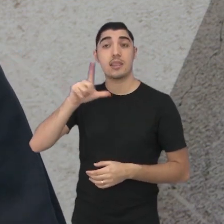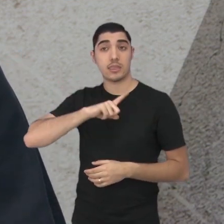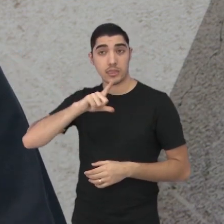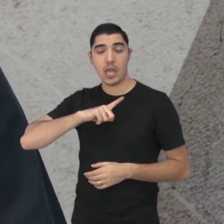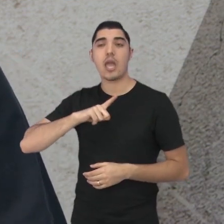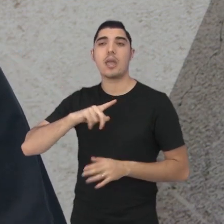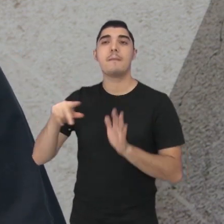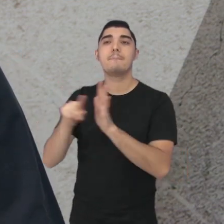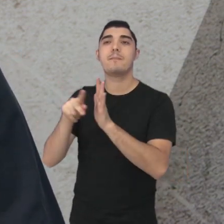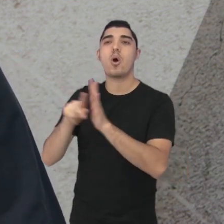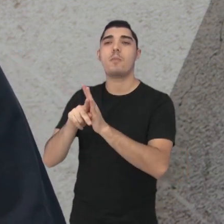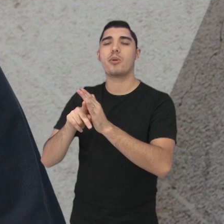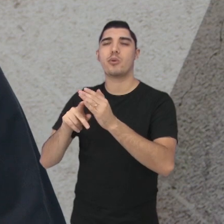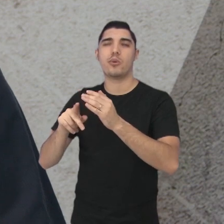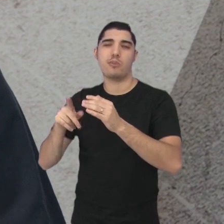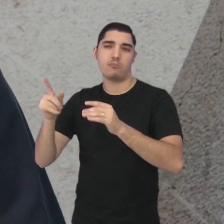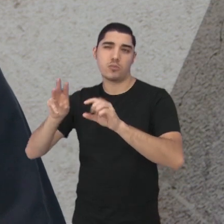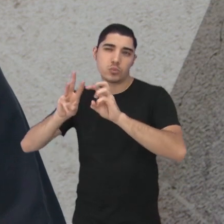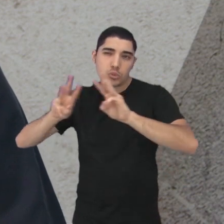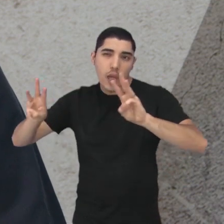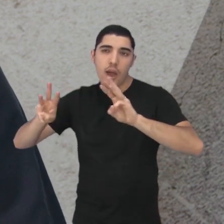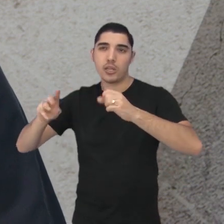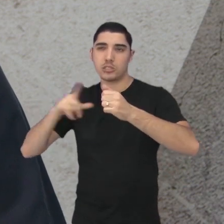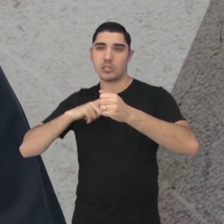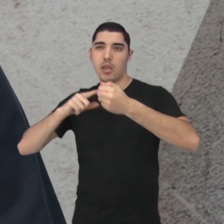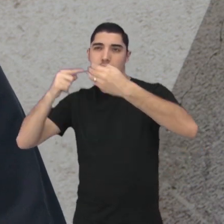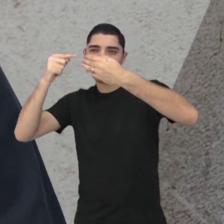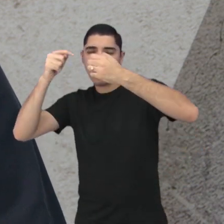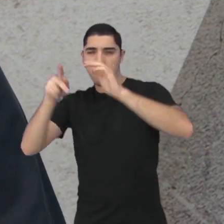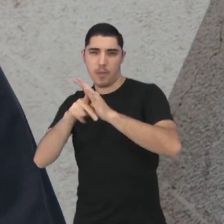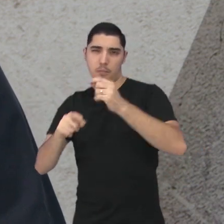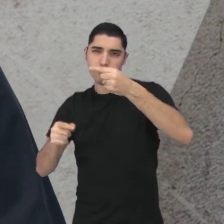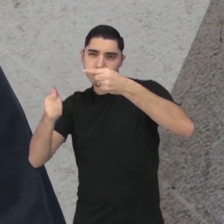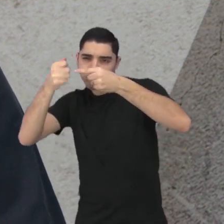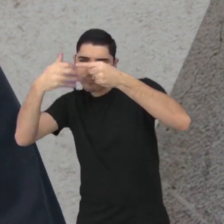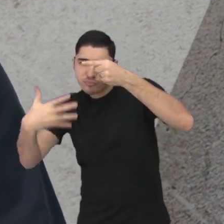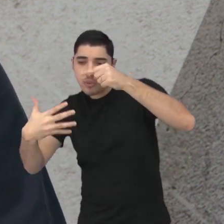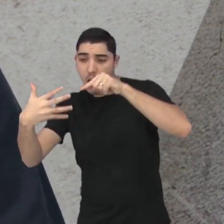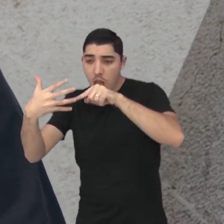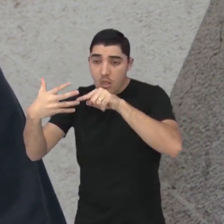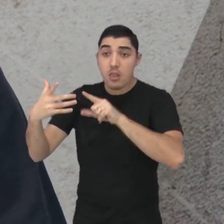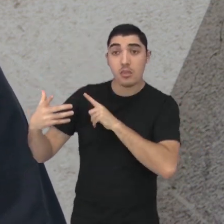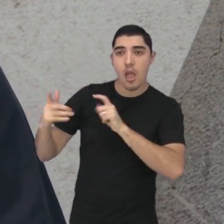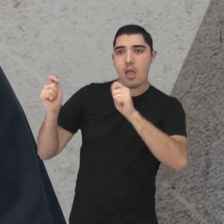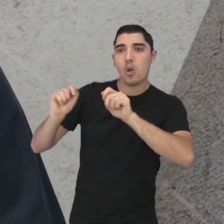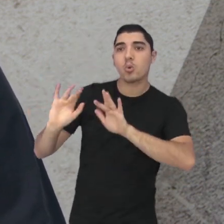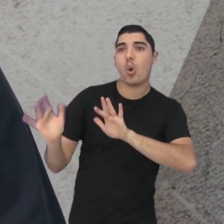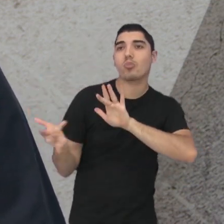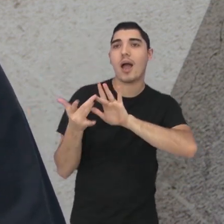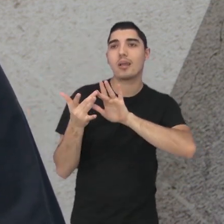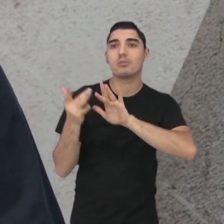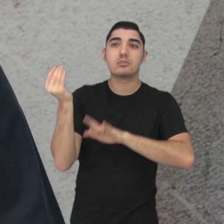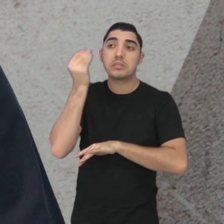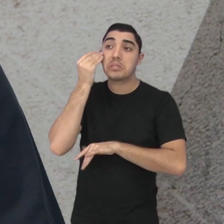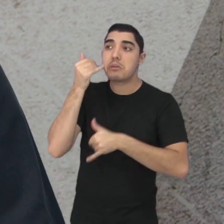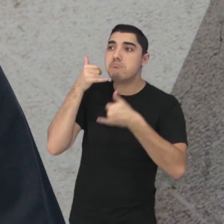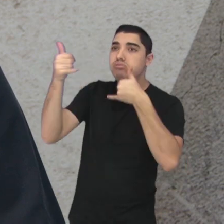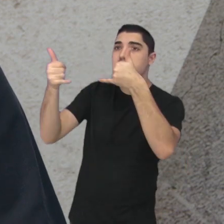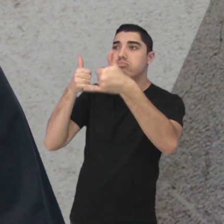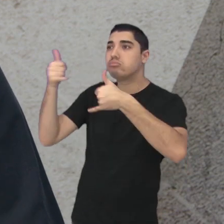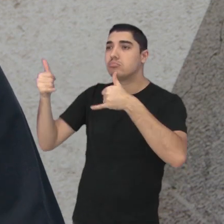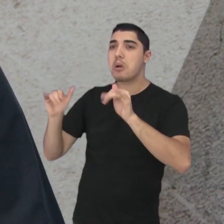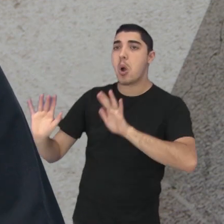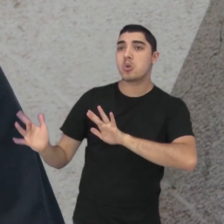um canal de comunicação ali, onde o desenvolvedor que hoje está procurando emprego pode entrar em contato e ver